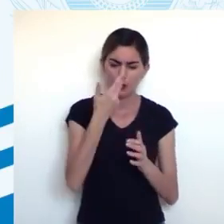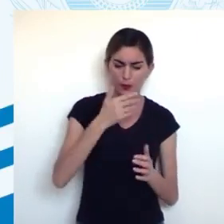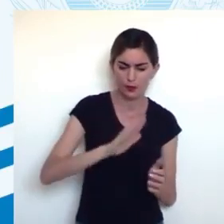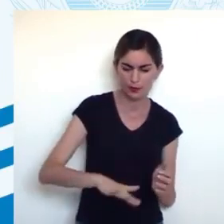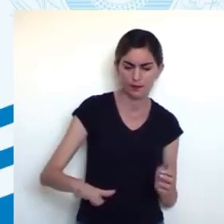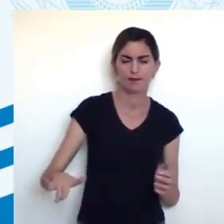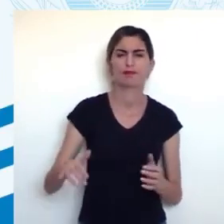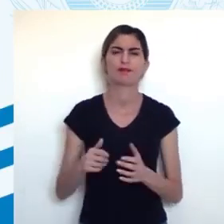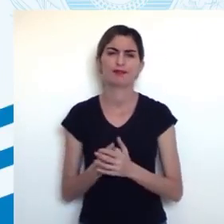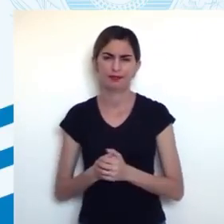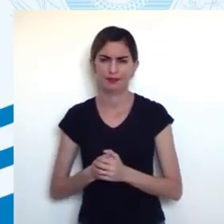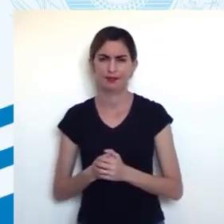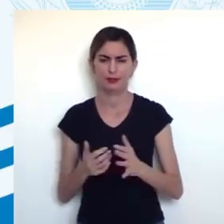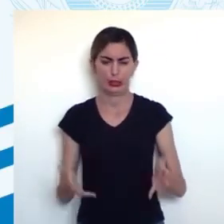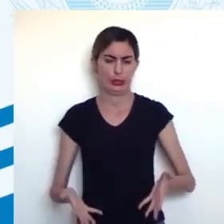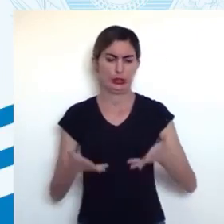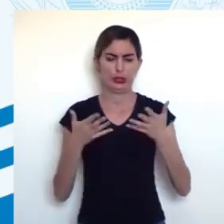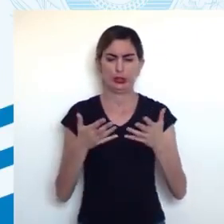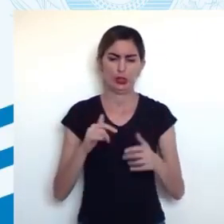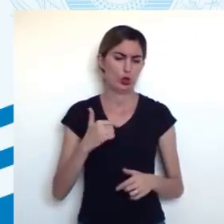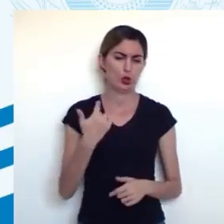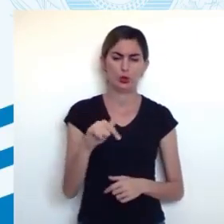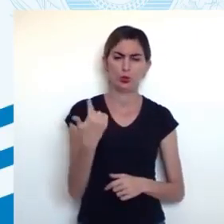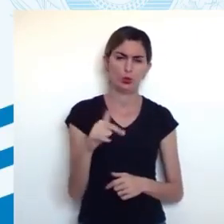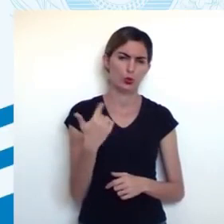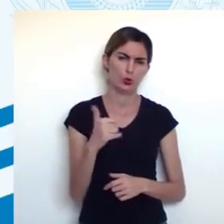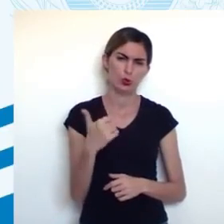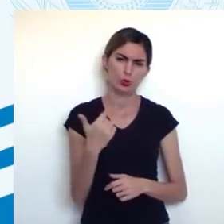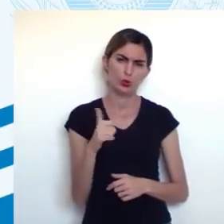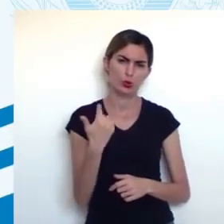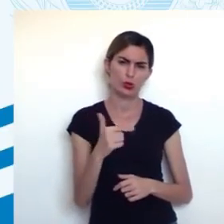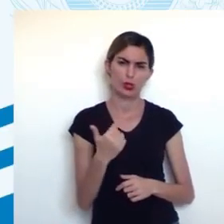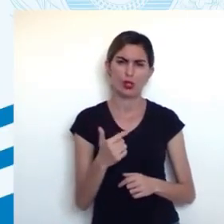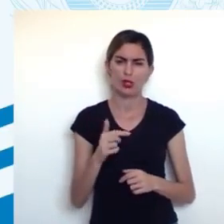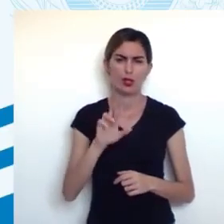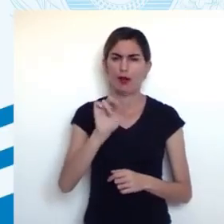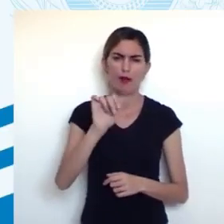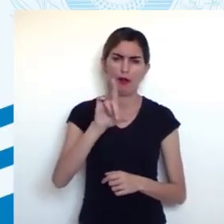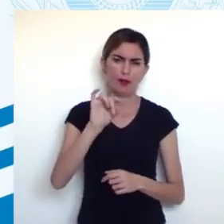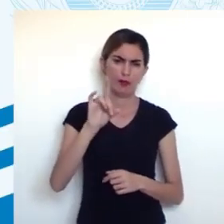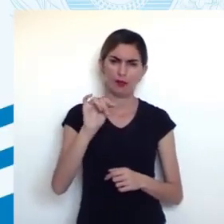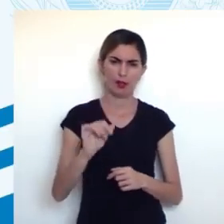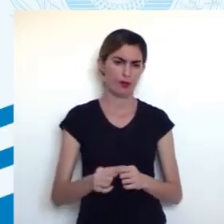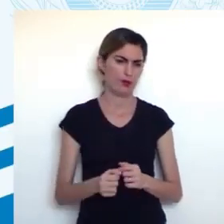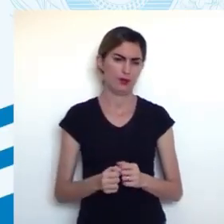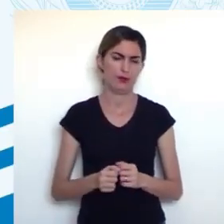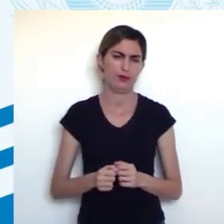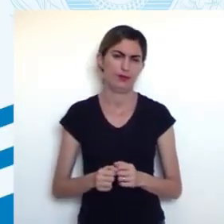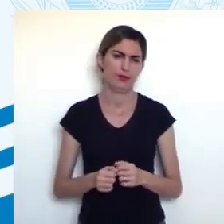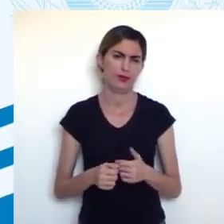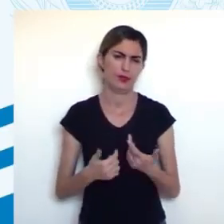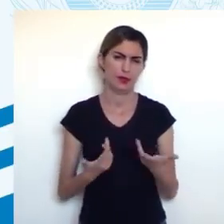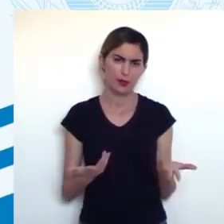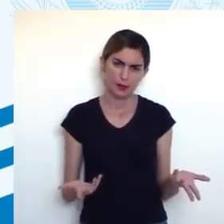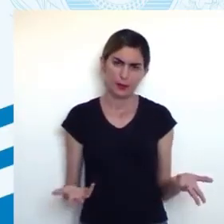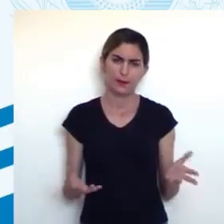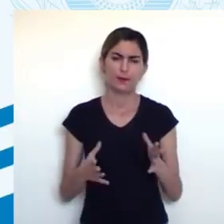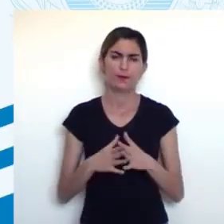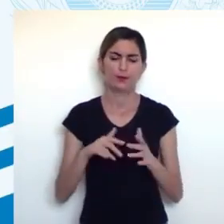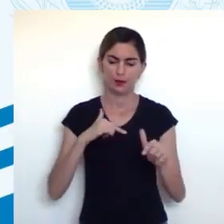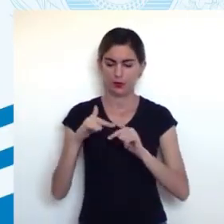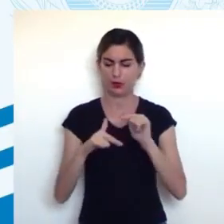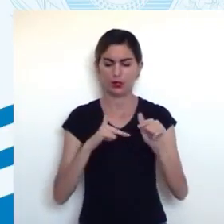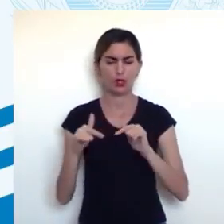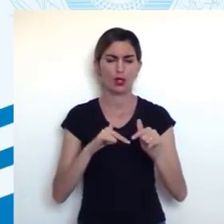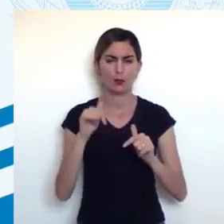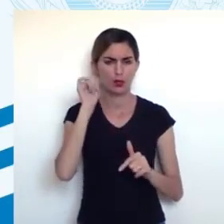infantil é requisitado. Porque nós não tínhamos, na realidade, mão de obra suficiente, né? Então,